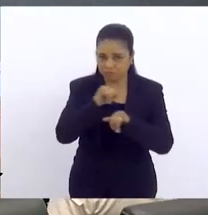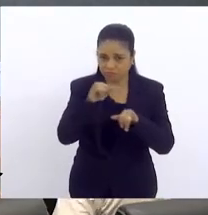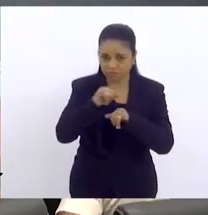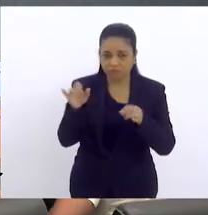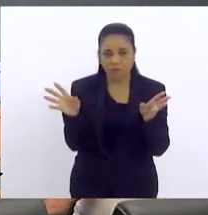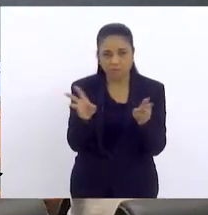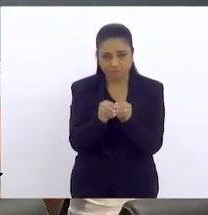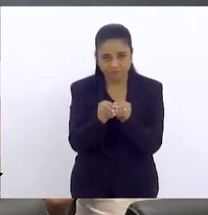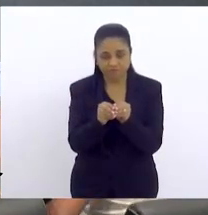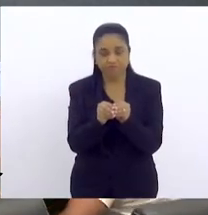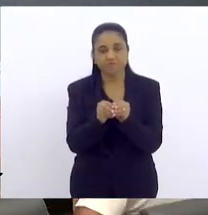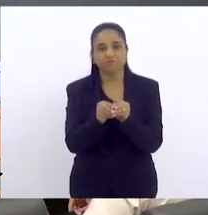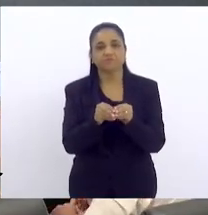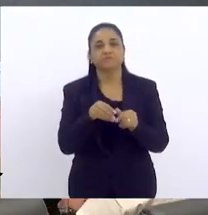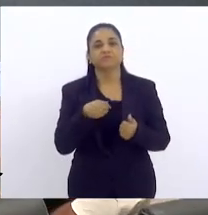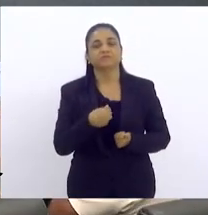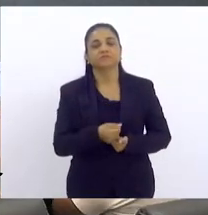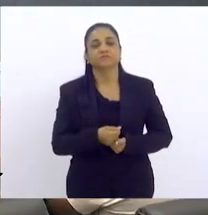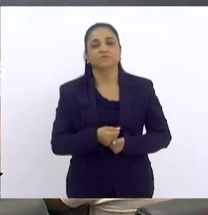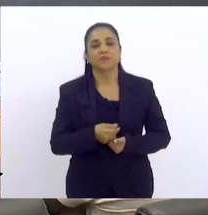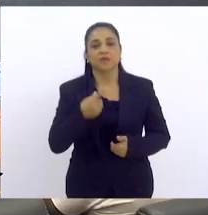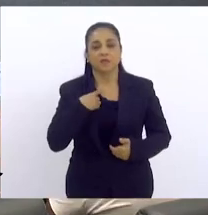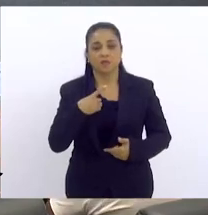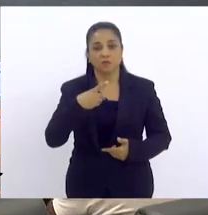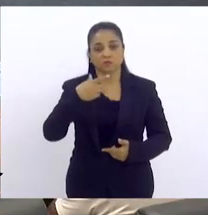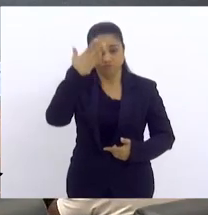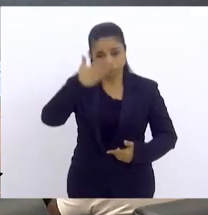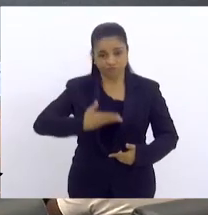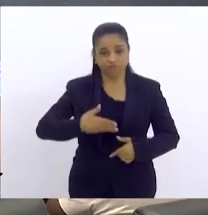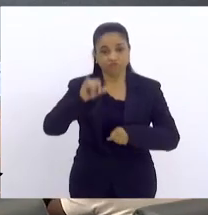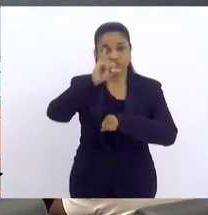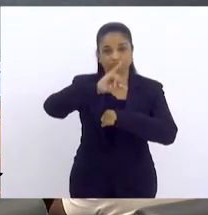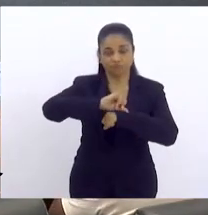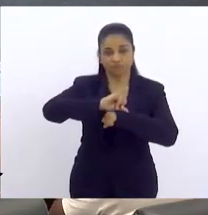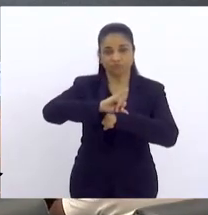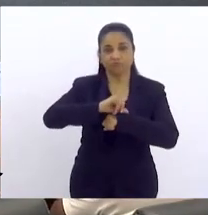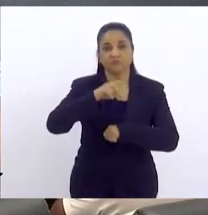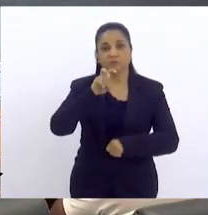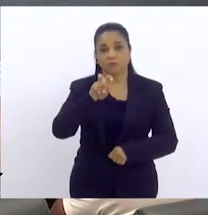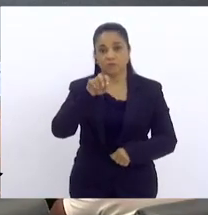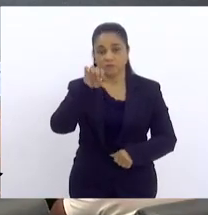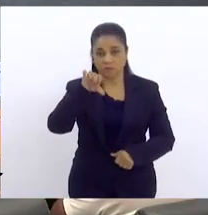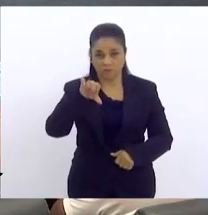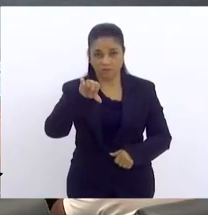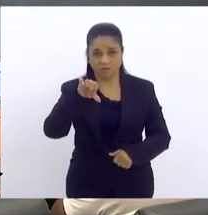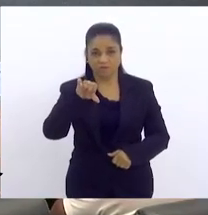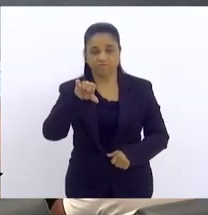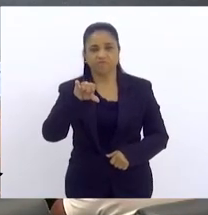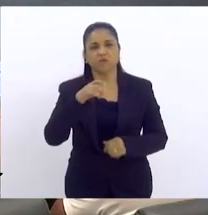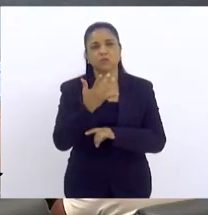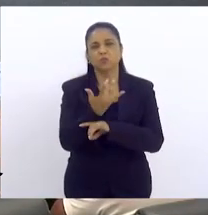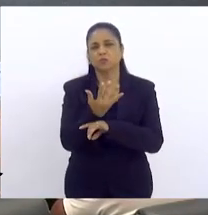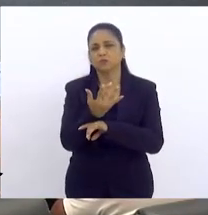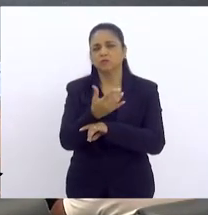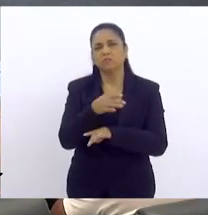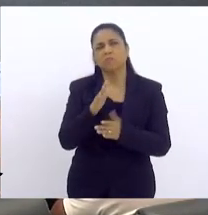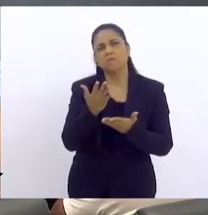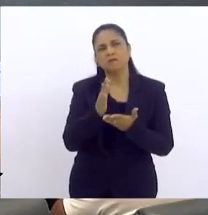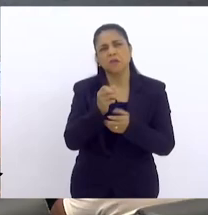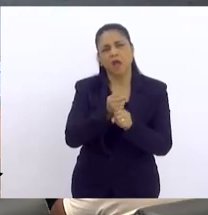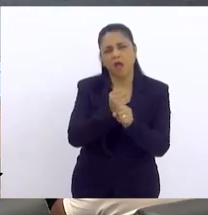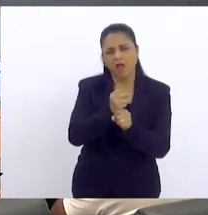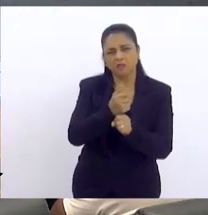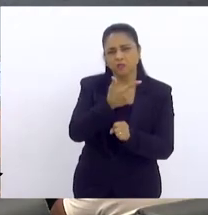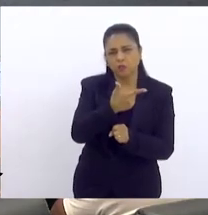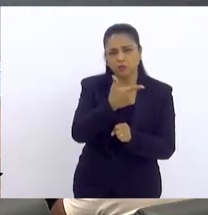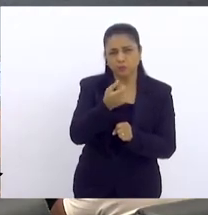possível sou titular da 59 DP Duque de Caxias já desde 2020 já tô um pouco